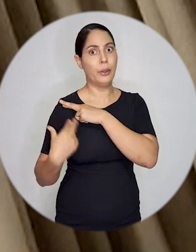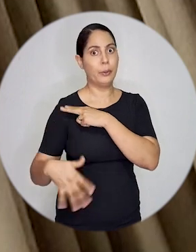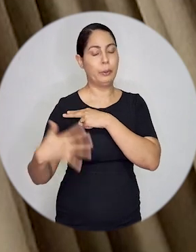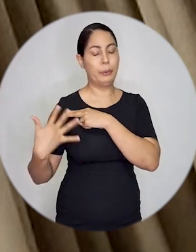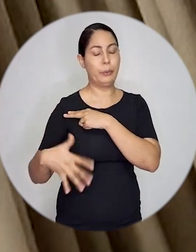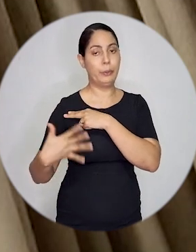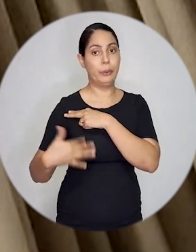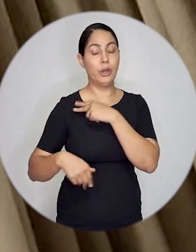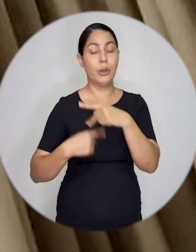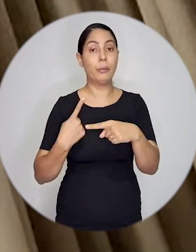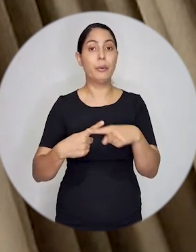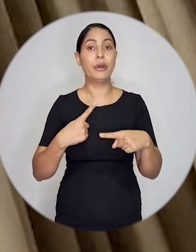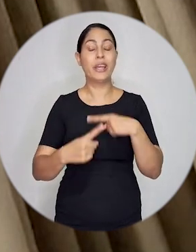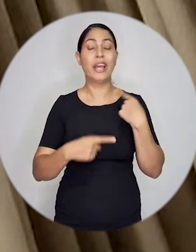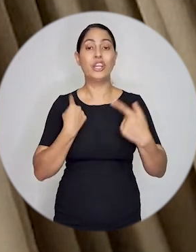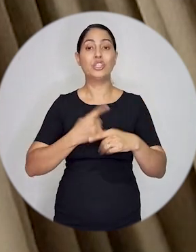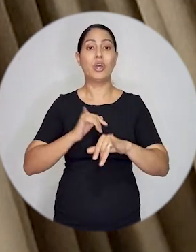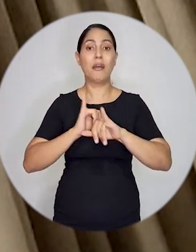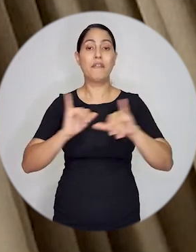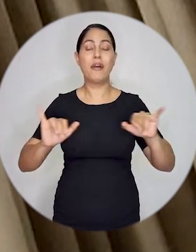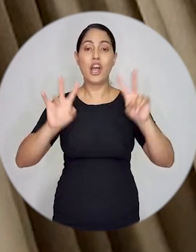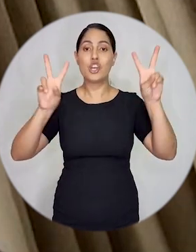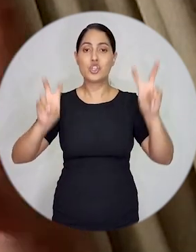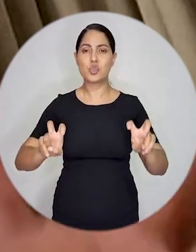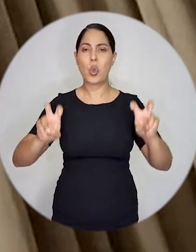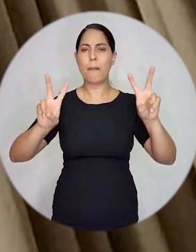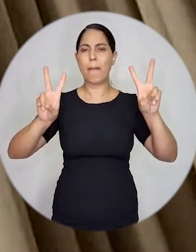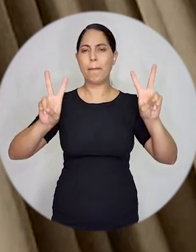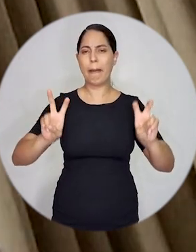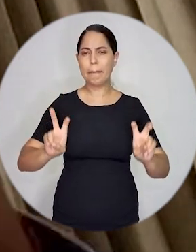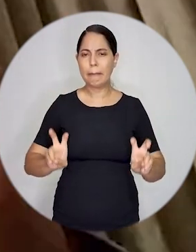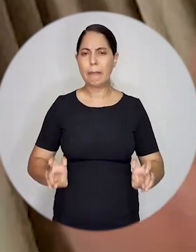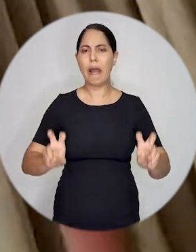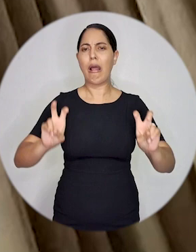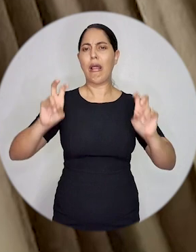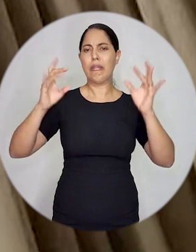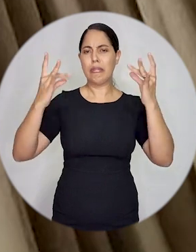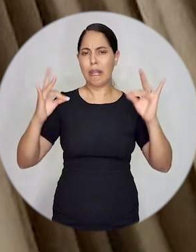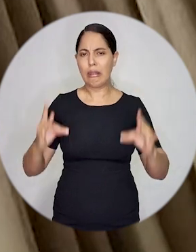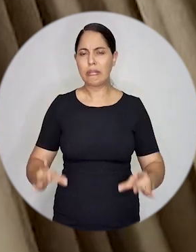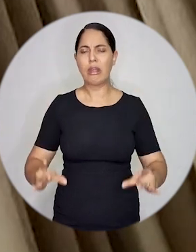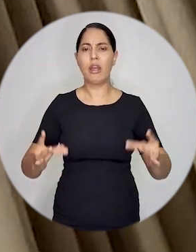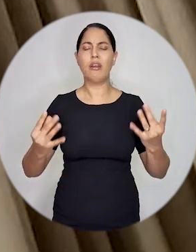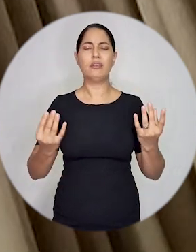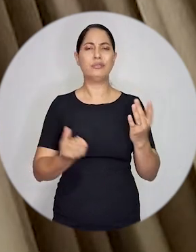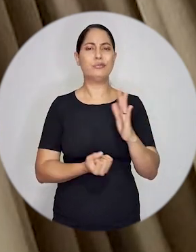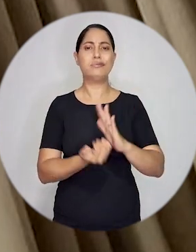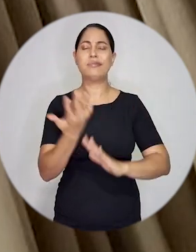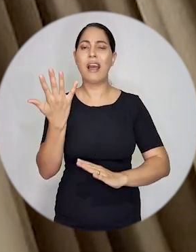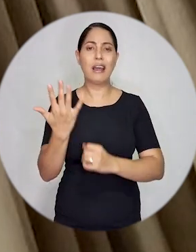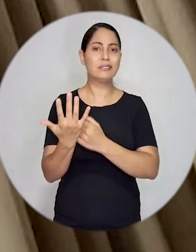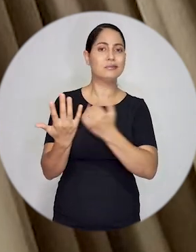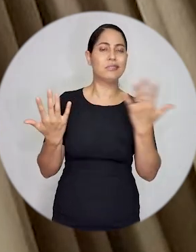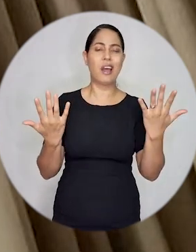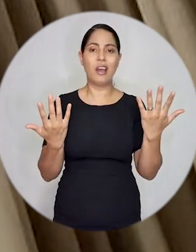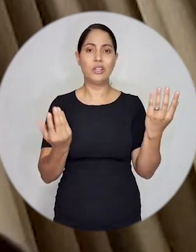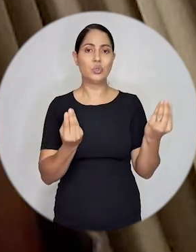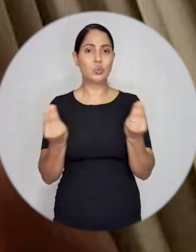muito grande, porque nós tratamos aí de vários eixos, de vários temas, nós tratamos aí de